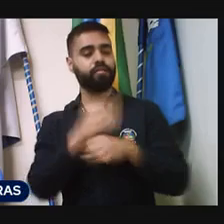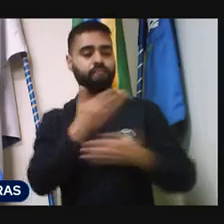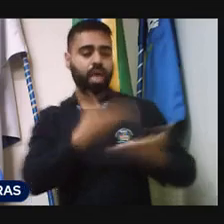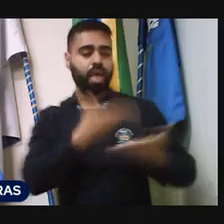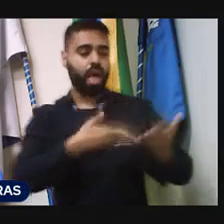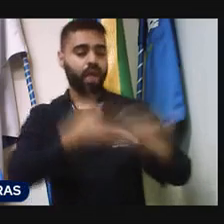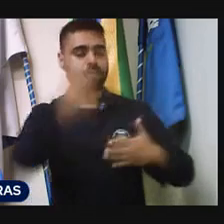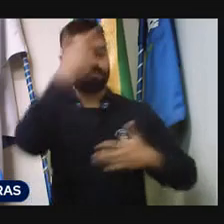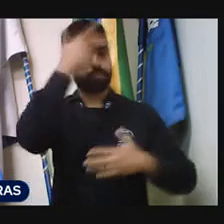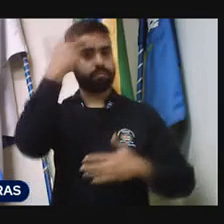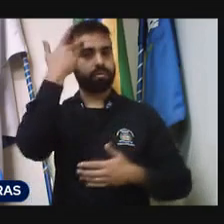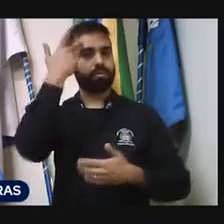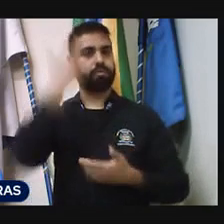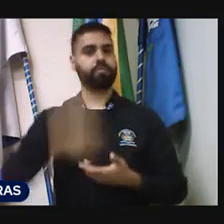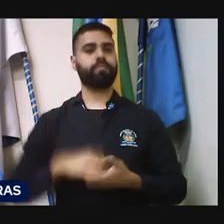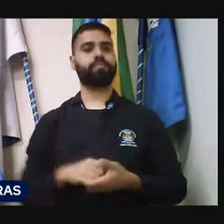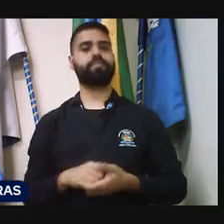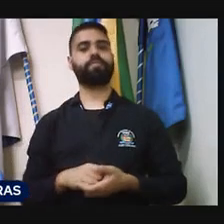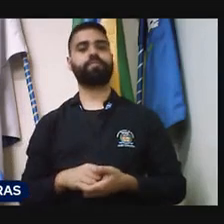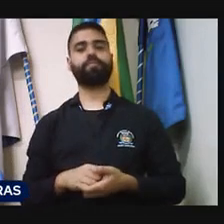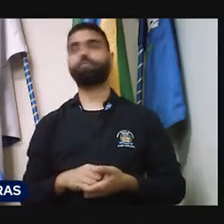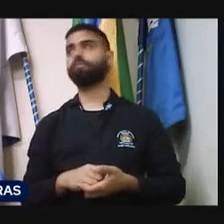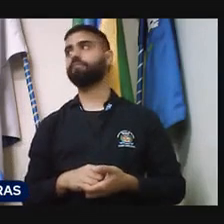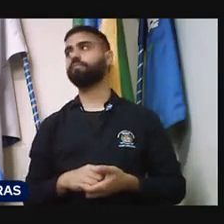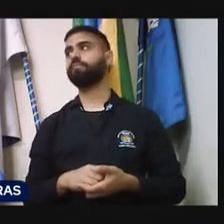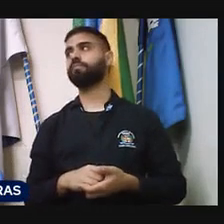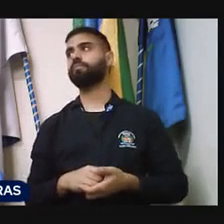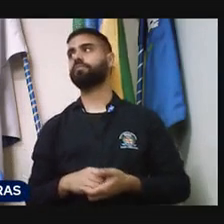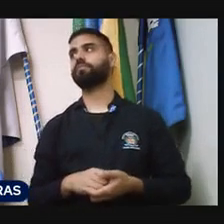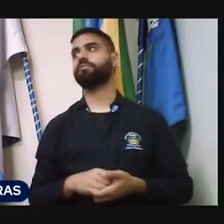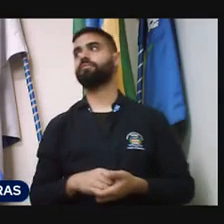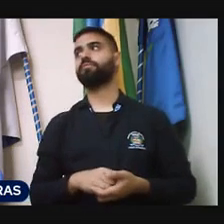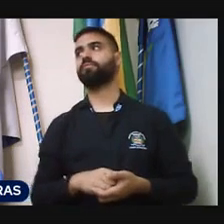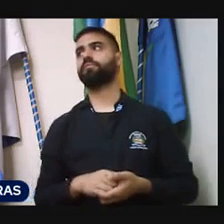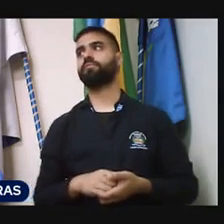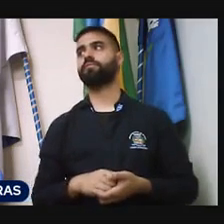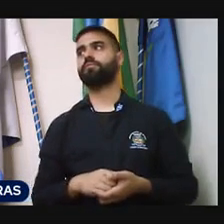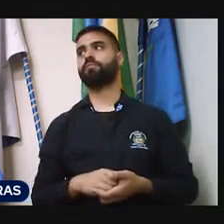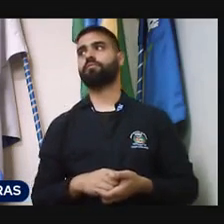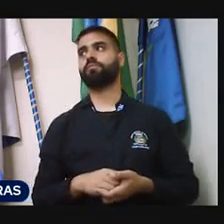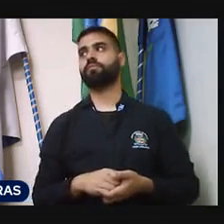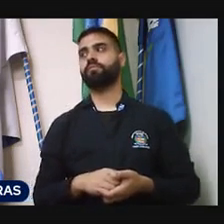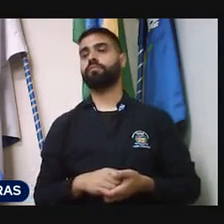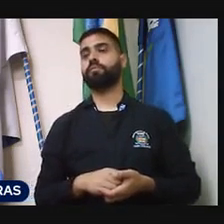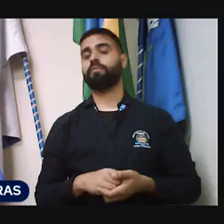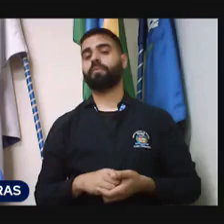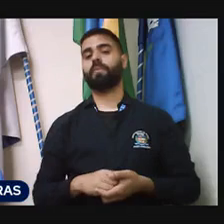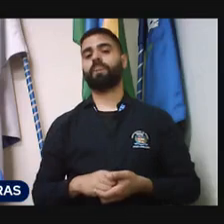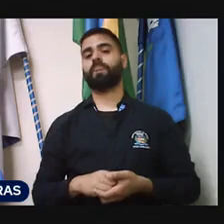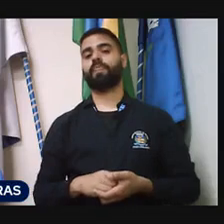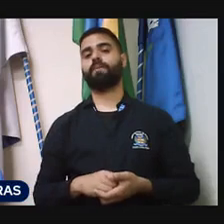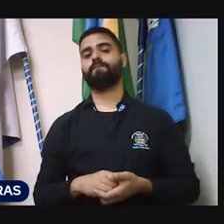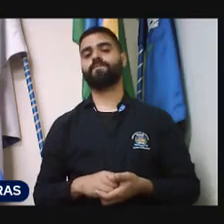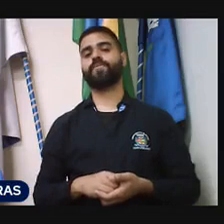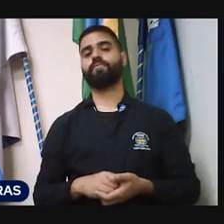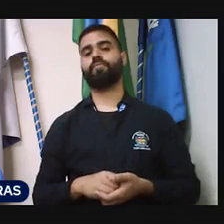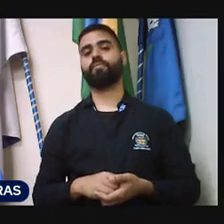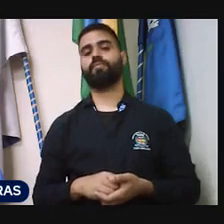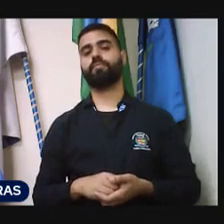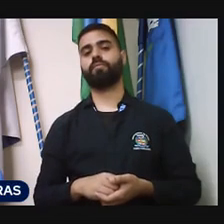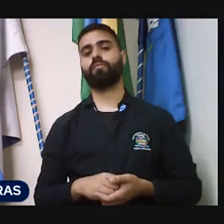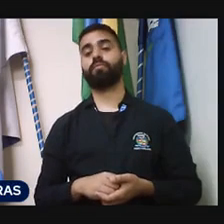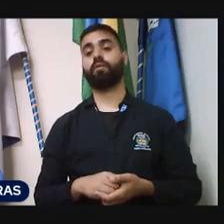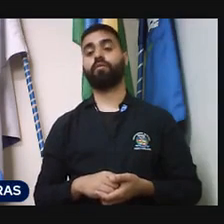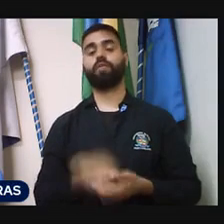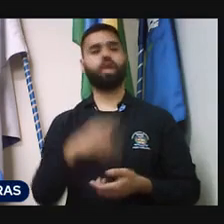trato É sim reconhecido não como o número é mas